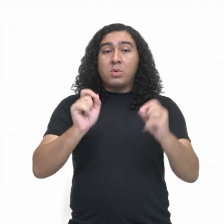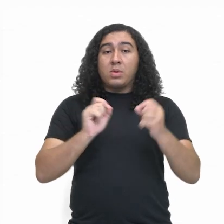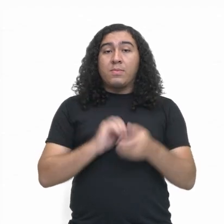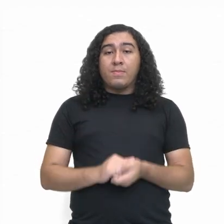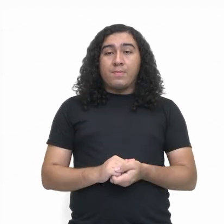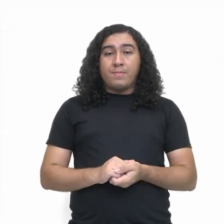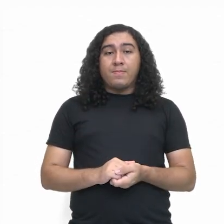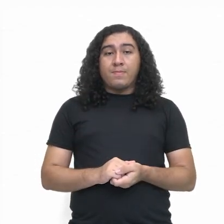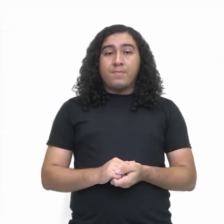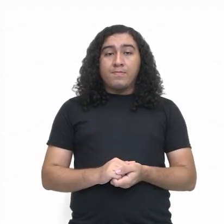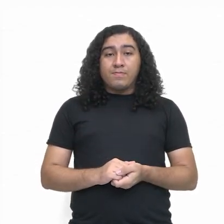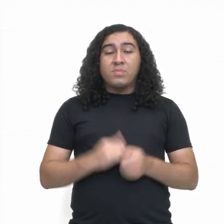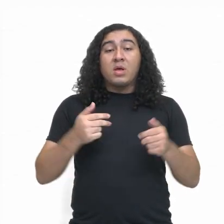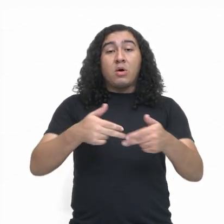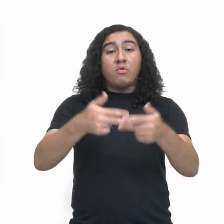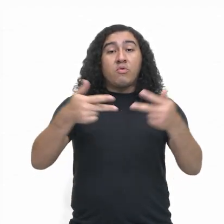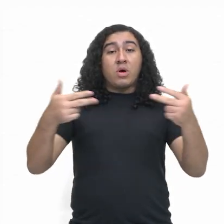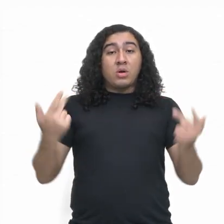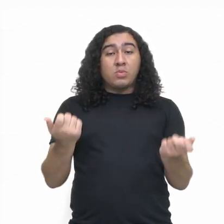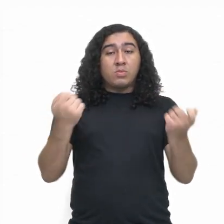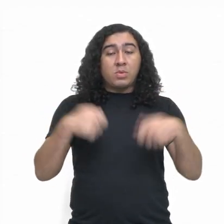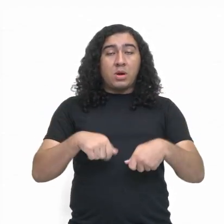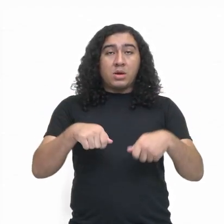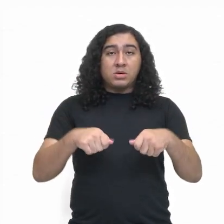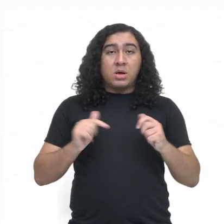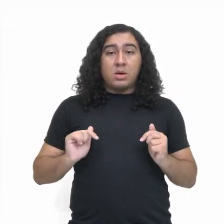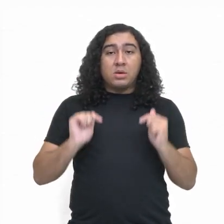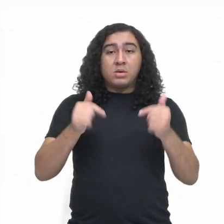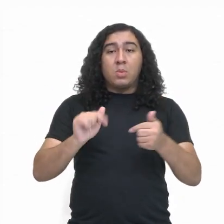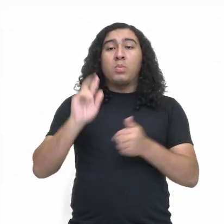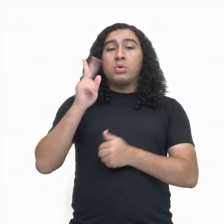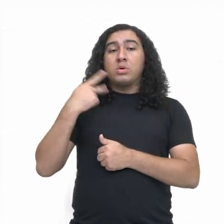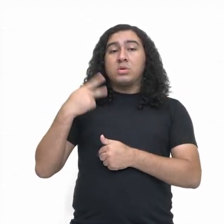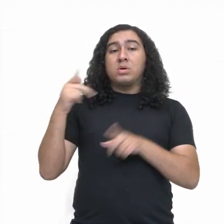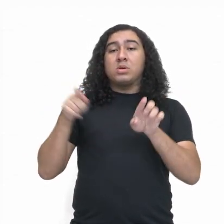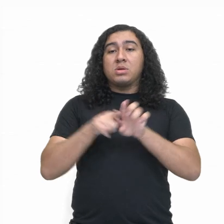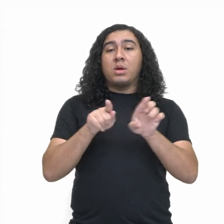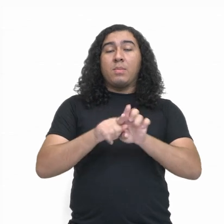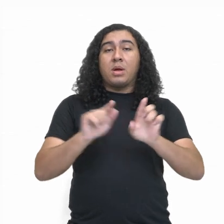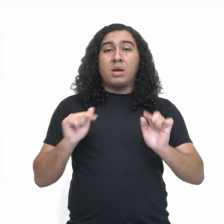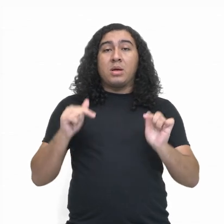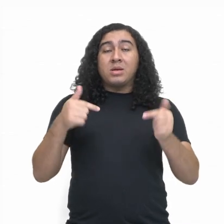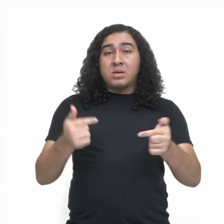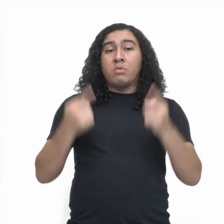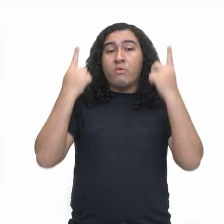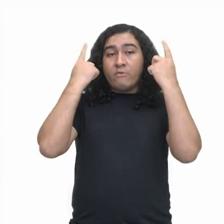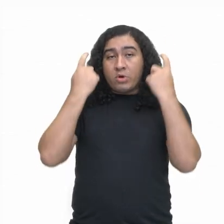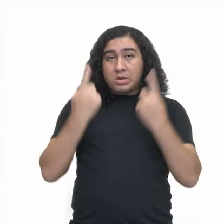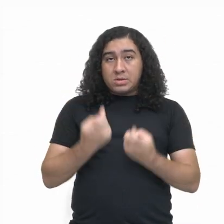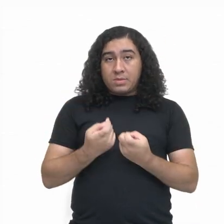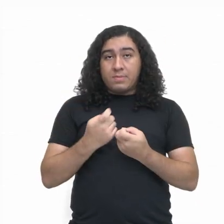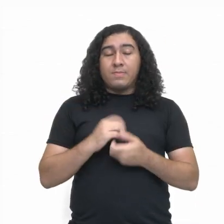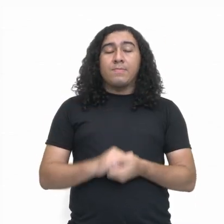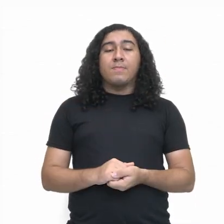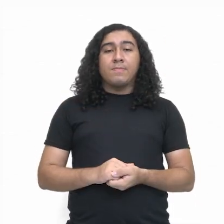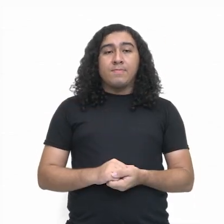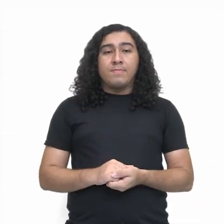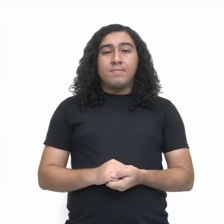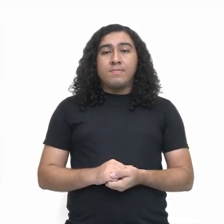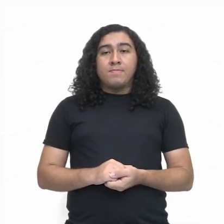vamos conversar sobre as diferentes formas de fazer política e as práticas de